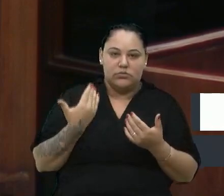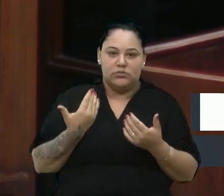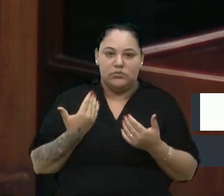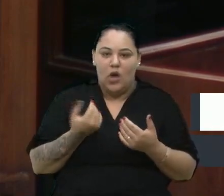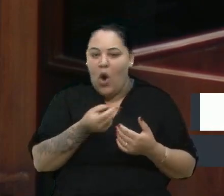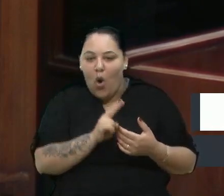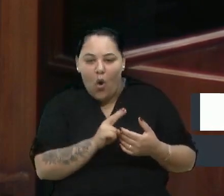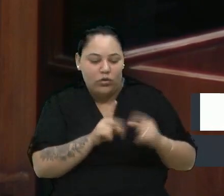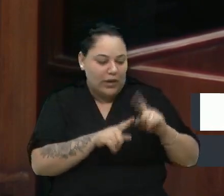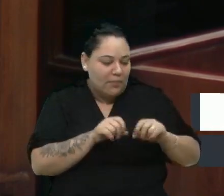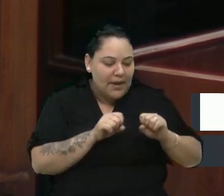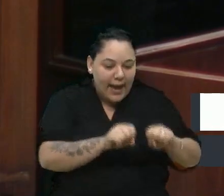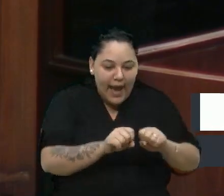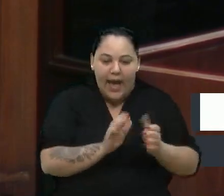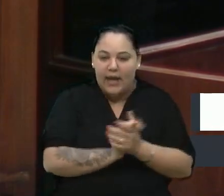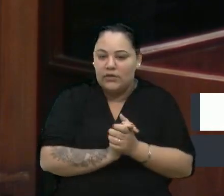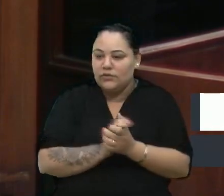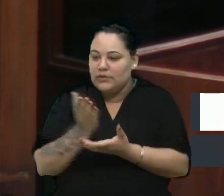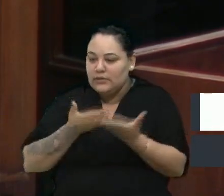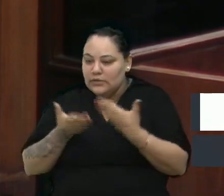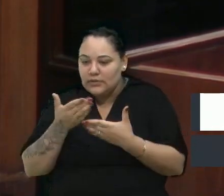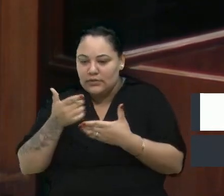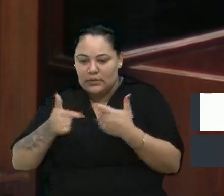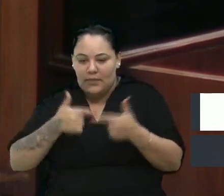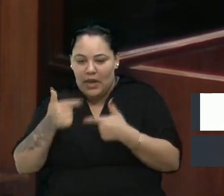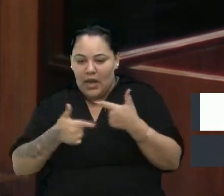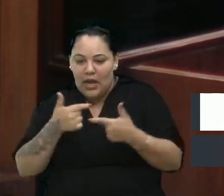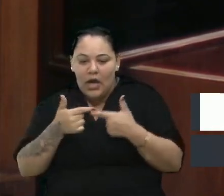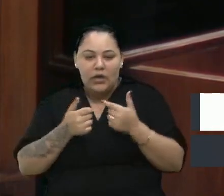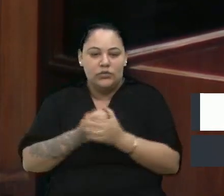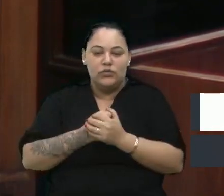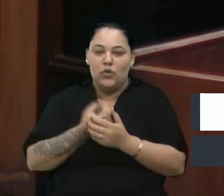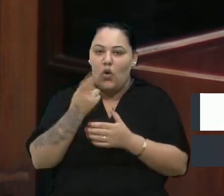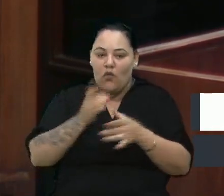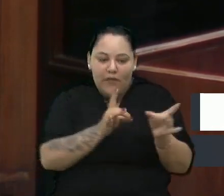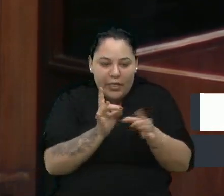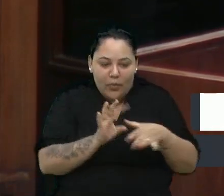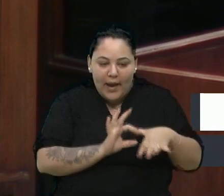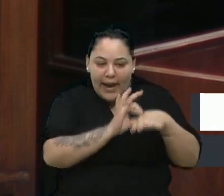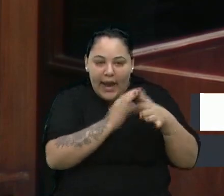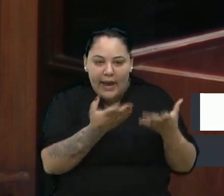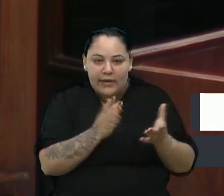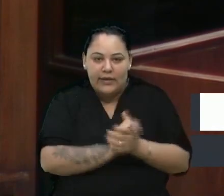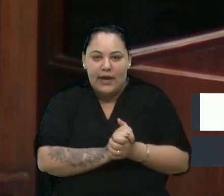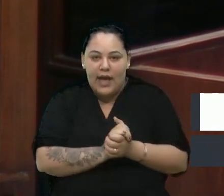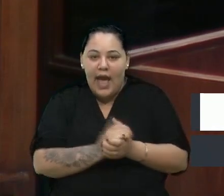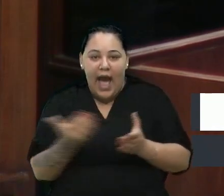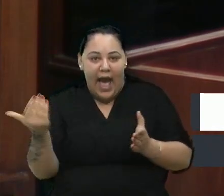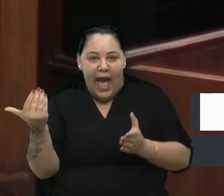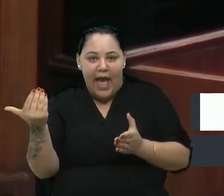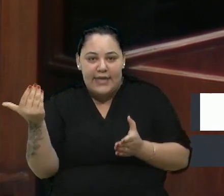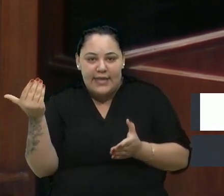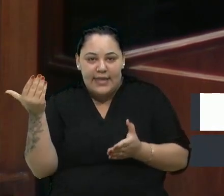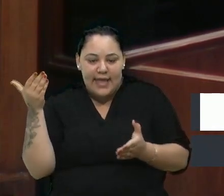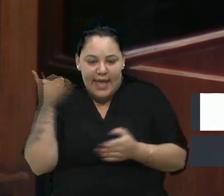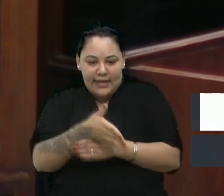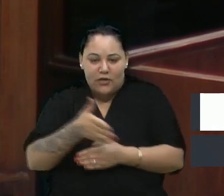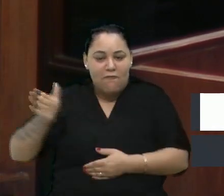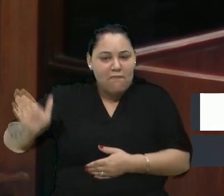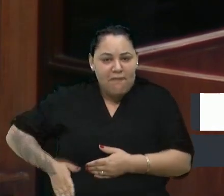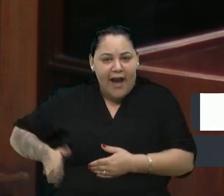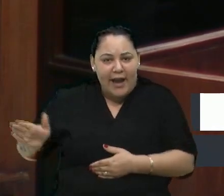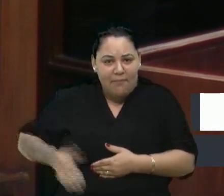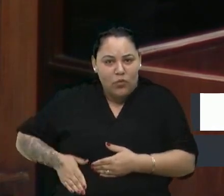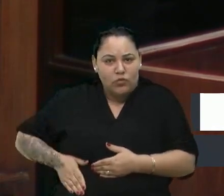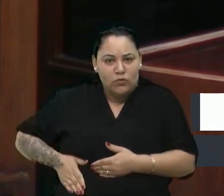teu mercadinho atendendo no caixa, né, ou no açougue, chega lá o vagabundo, o bandido, o desocupado,